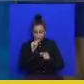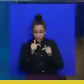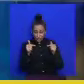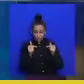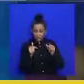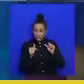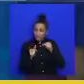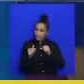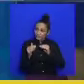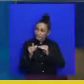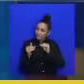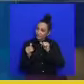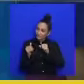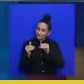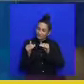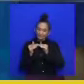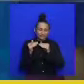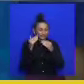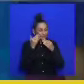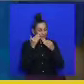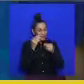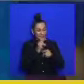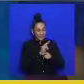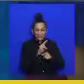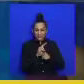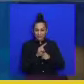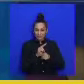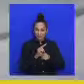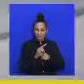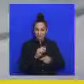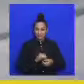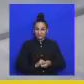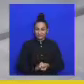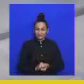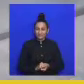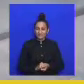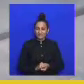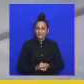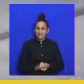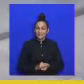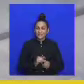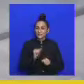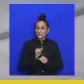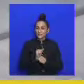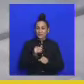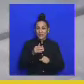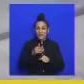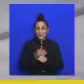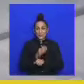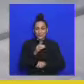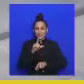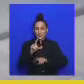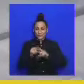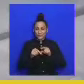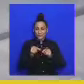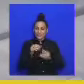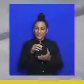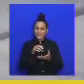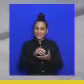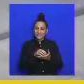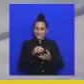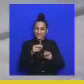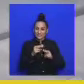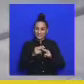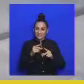sorte? Confirmo. Confirmo. Muito obrigado, senhoras auditoras. Vamos aguardar a validação do sorteio através da Central da Caixa